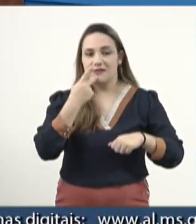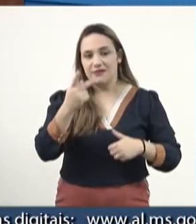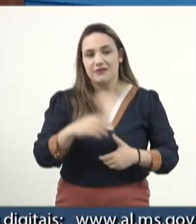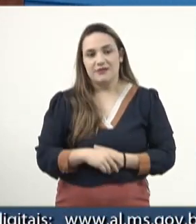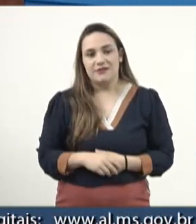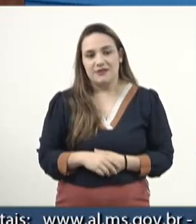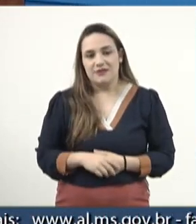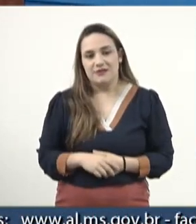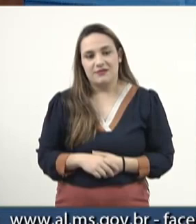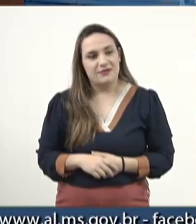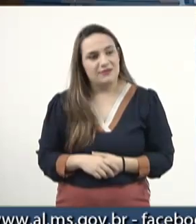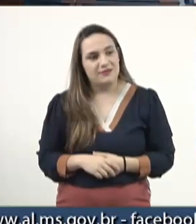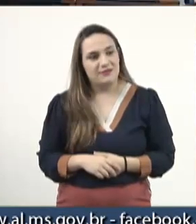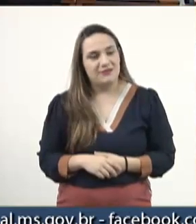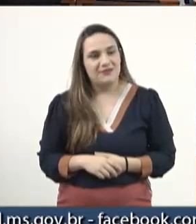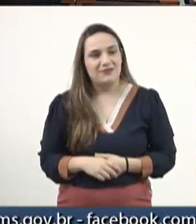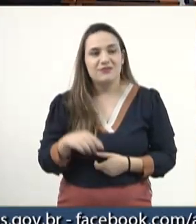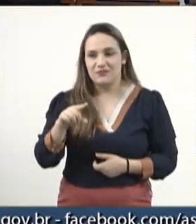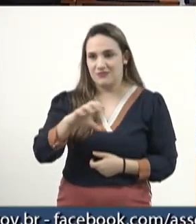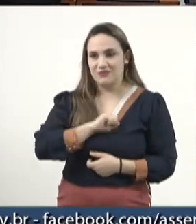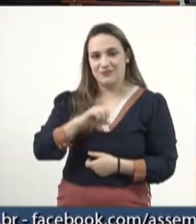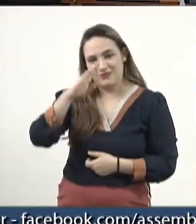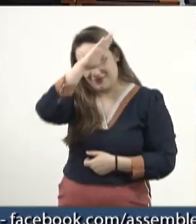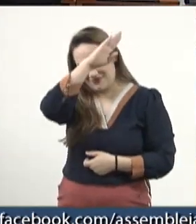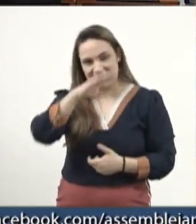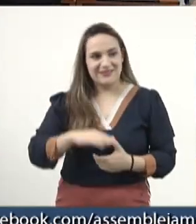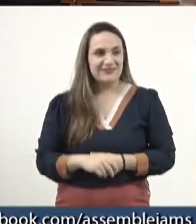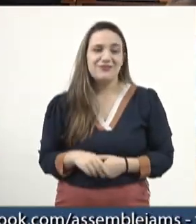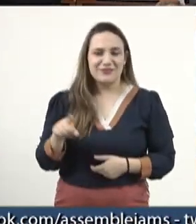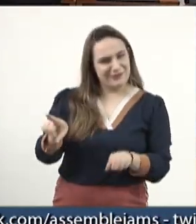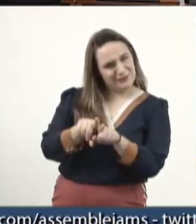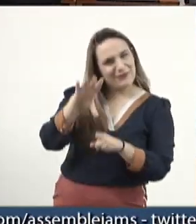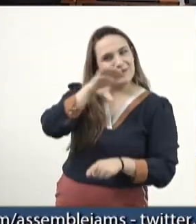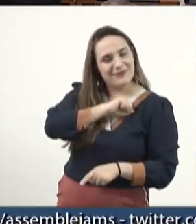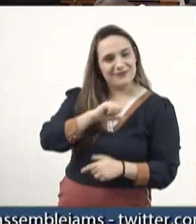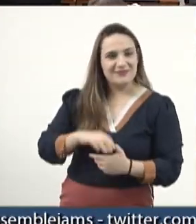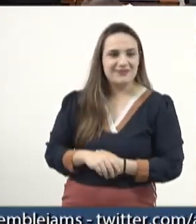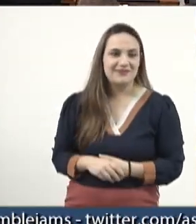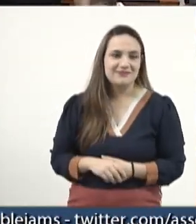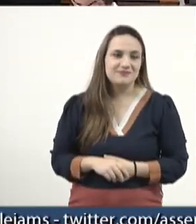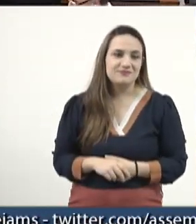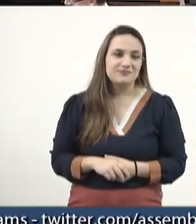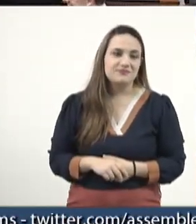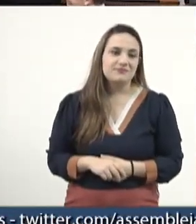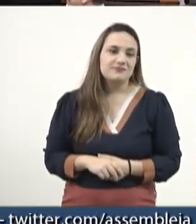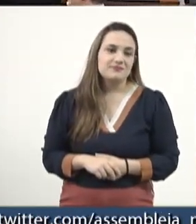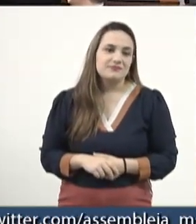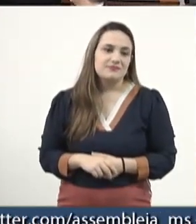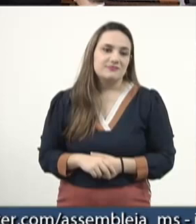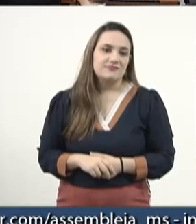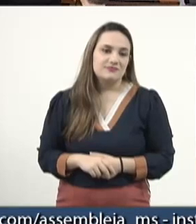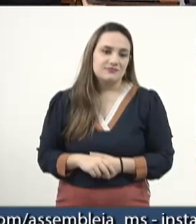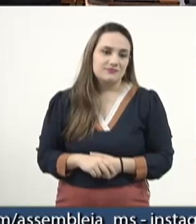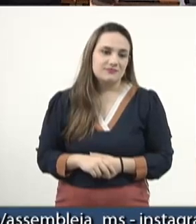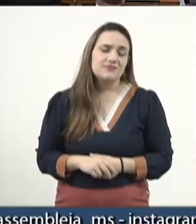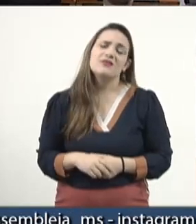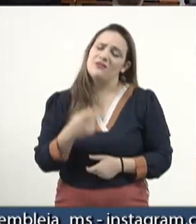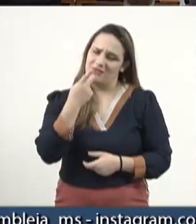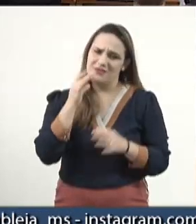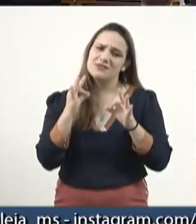segundo. O senhor gostava do governo Bolsonaro? Eu também gostava. Deixa eu falar com Vossa Excelência. Vamos ser justos.